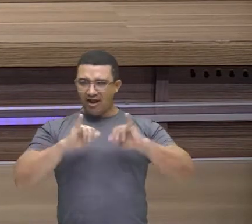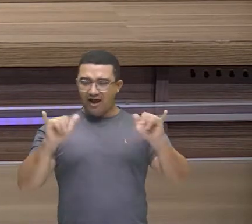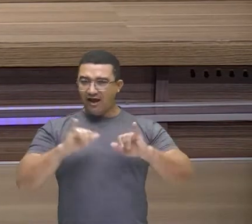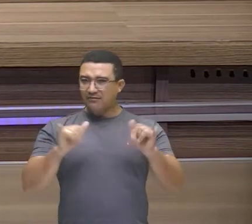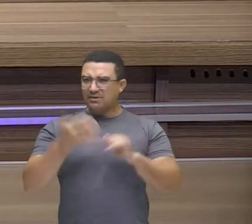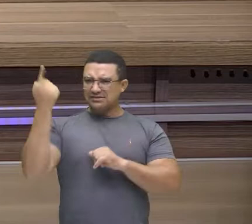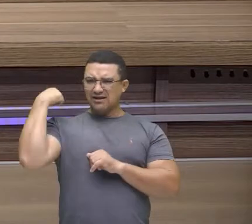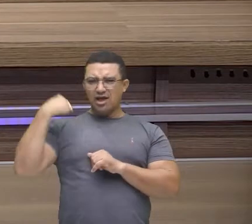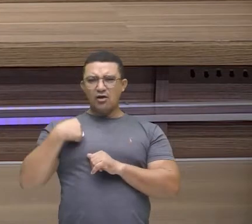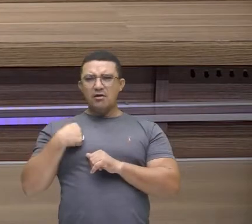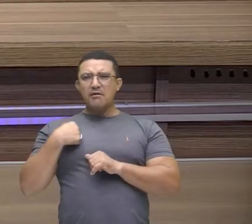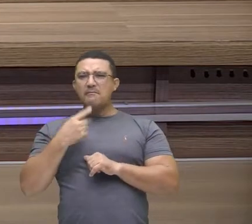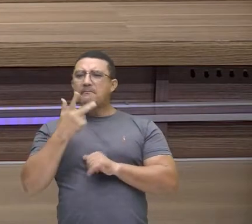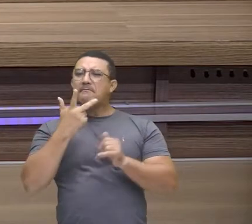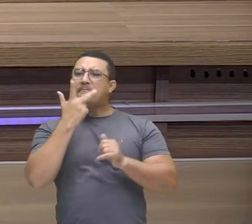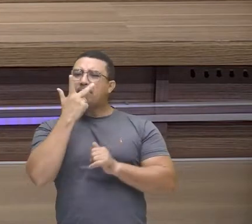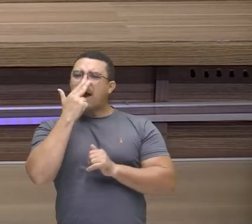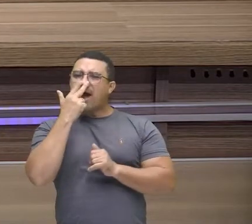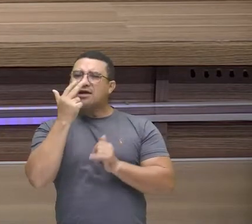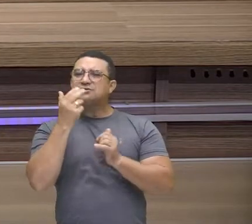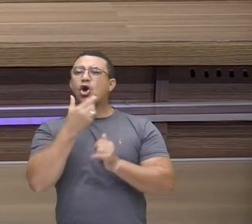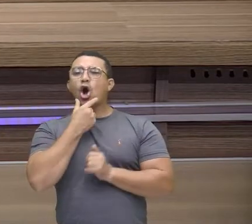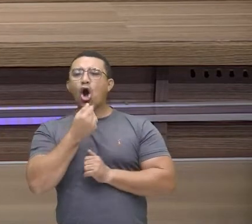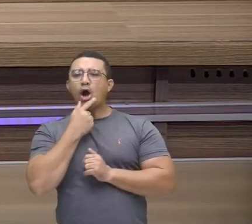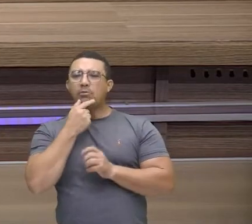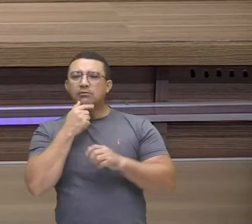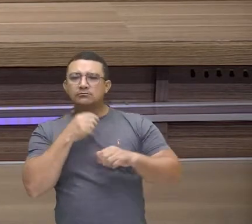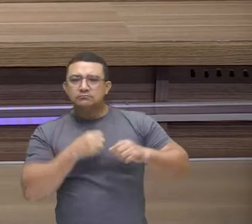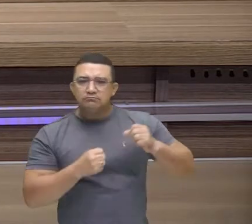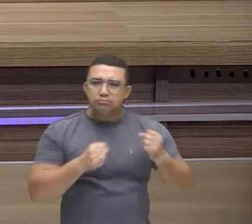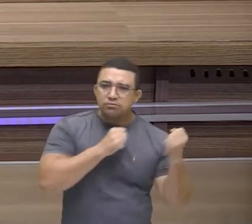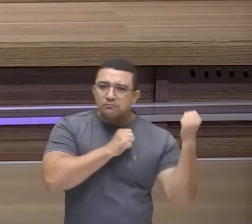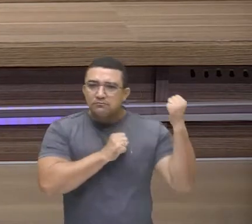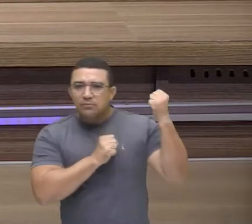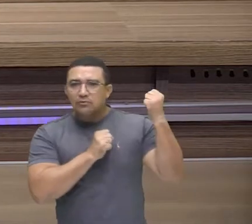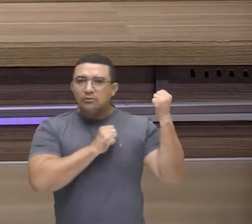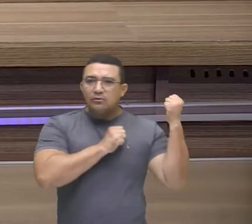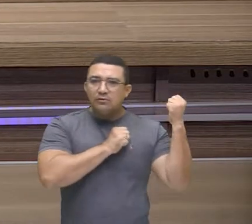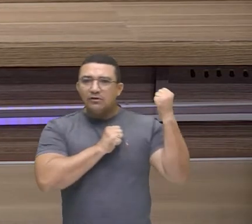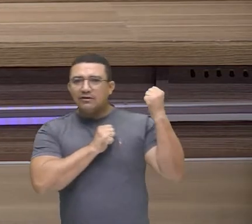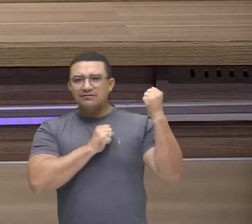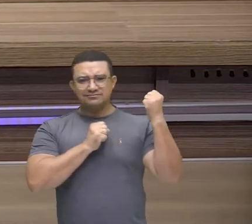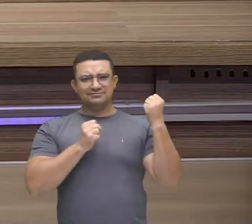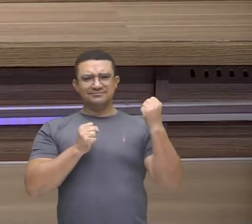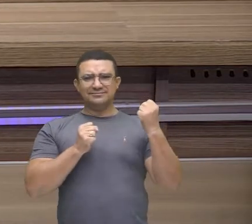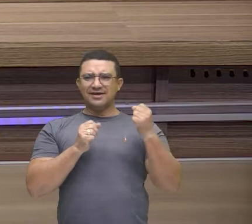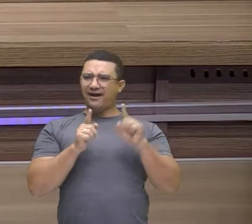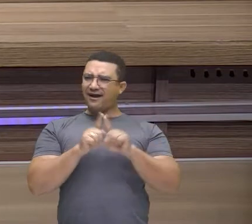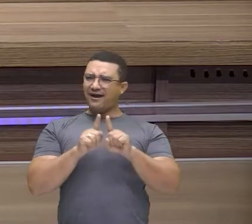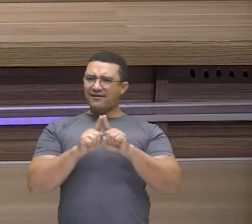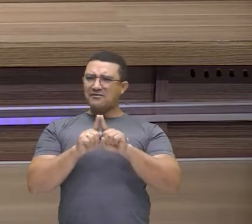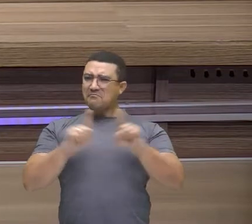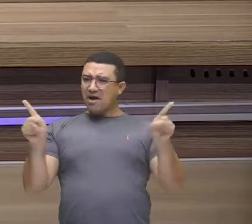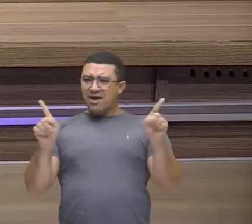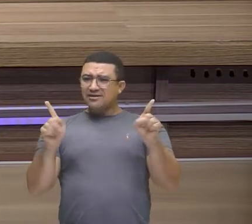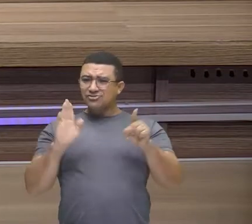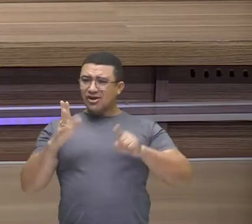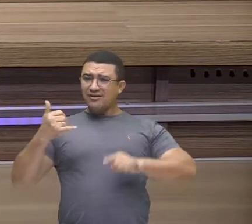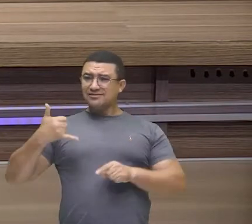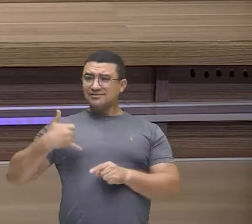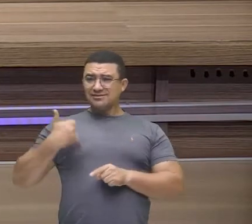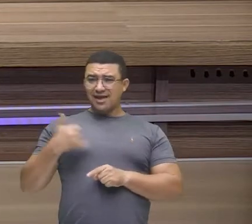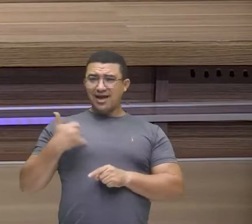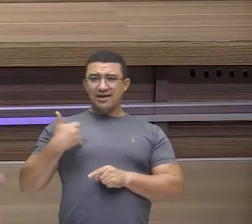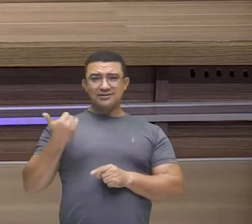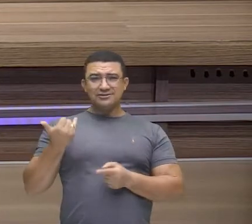cavernas. Né? No meu tempo, eu era o homem das cavernas. Que eu passei até uma certa idade sem luz elétrica,